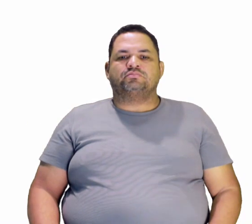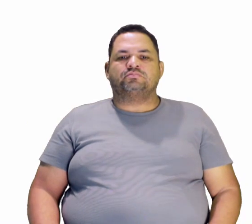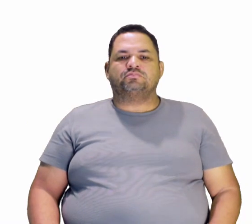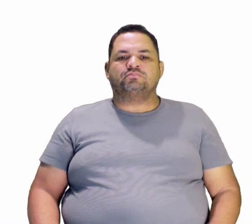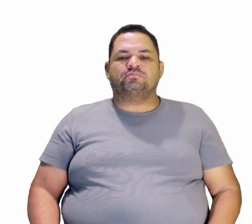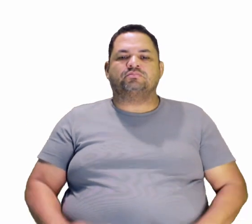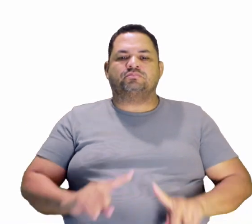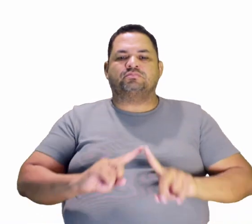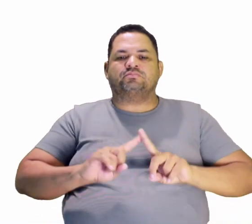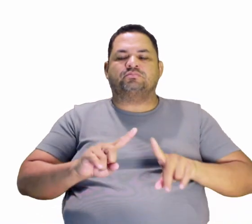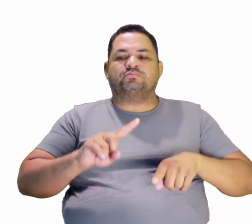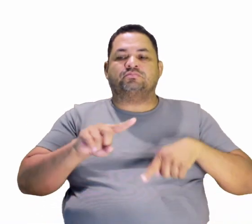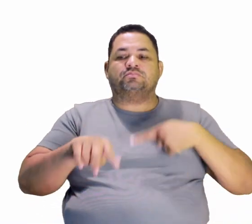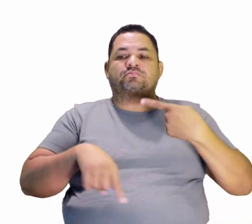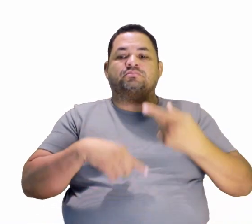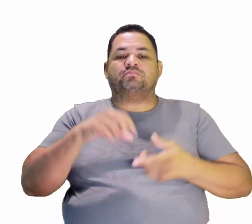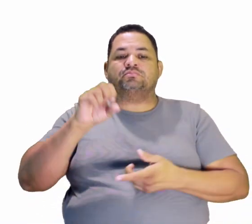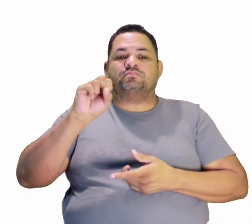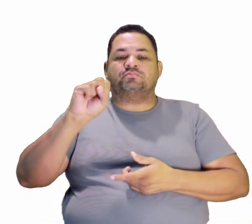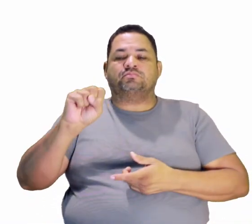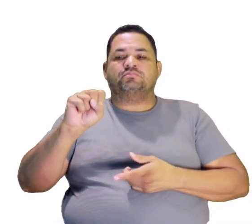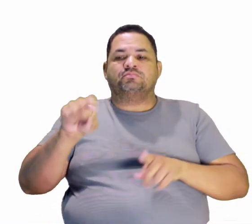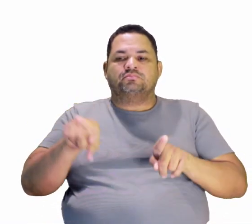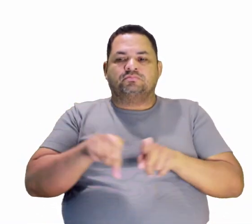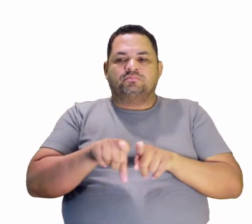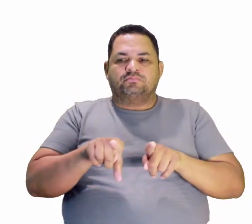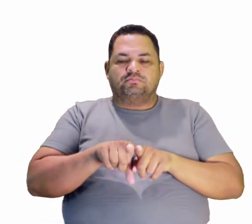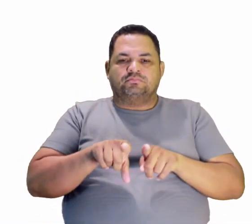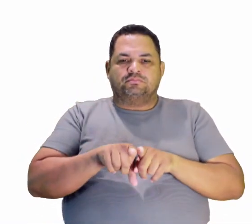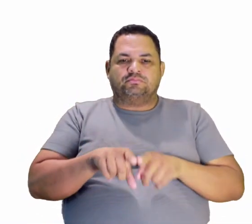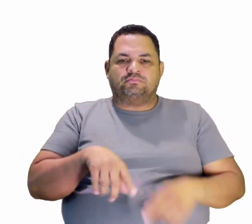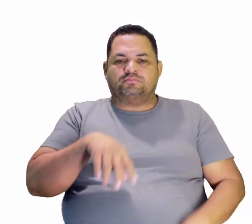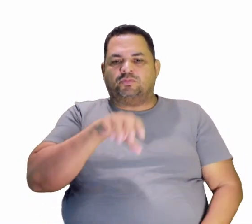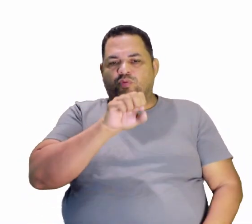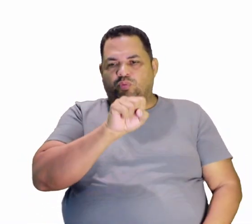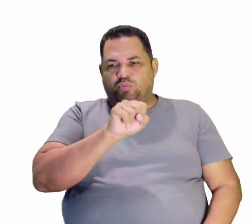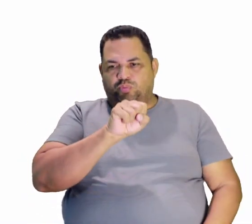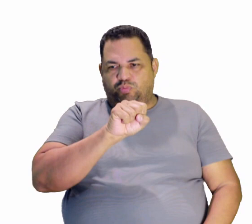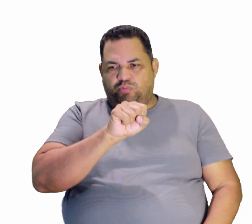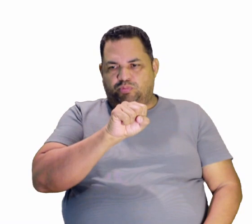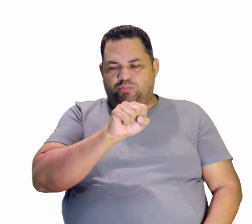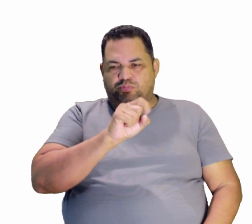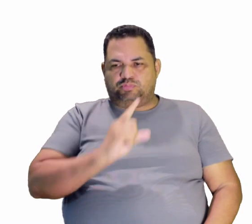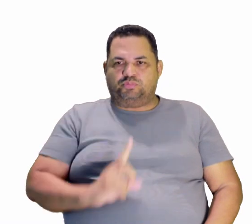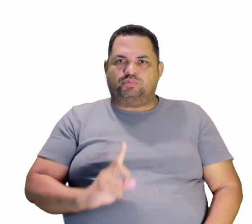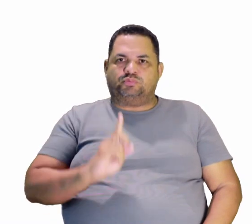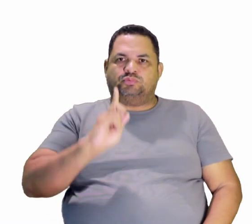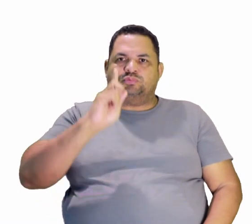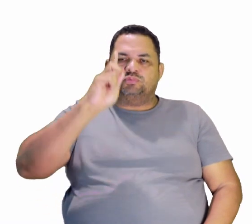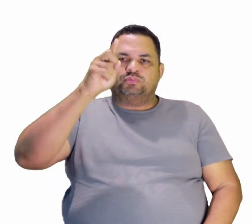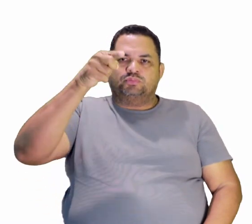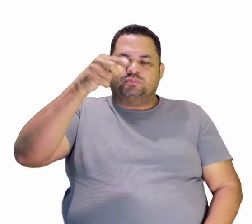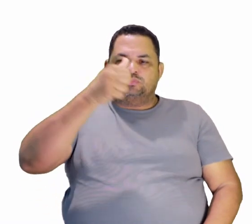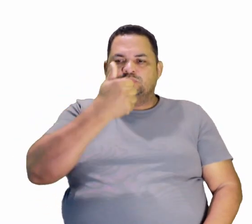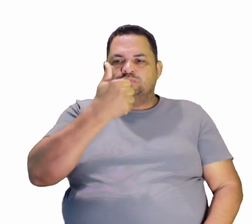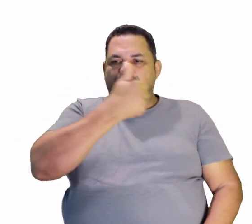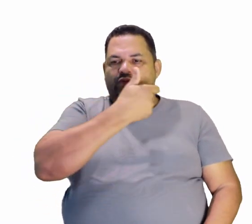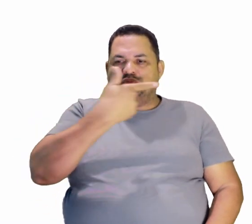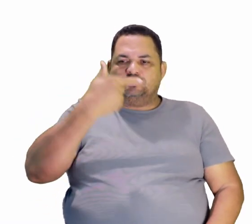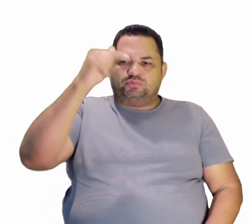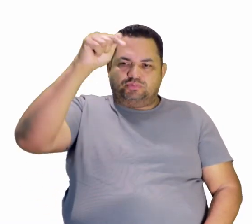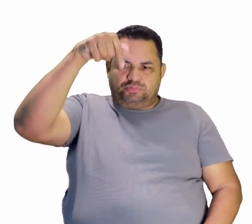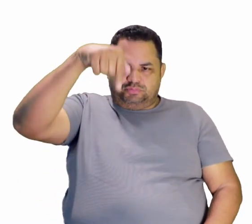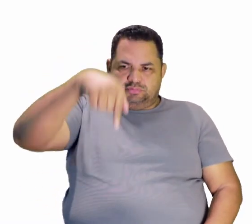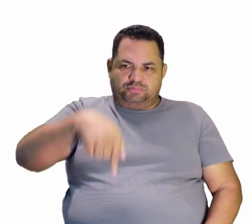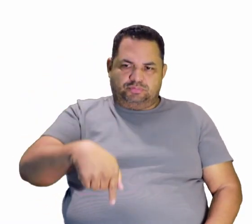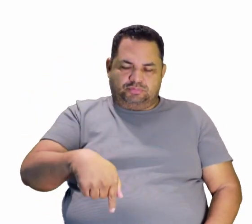Mas aí depois, em 8 segundos também passou em 8 e 12. 8 na subida e com certeza 12 na descida, né?